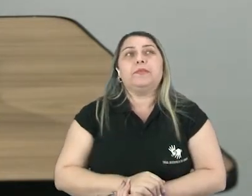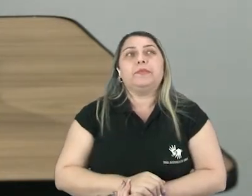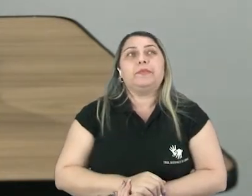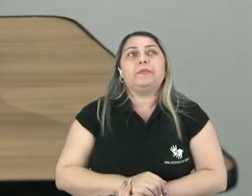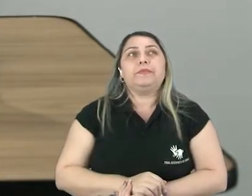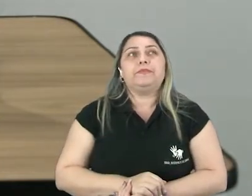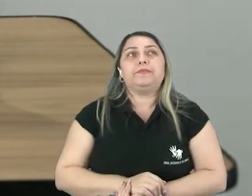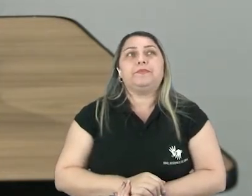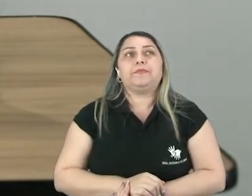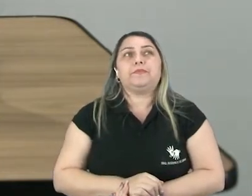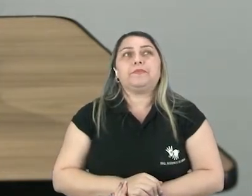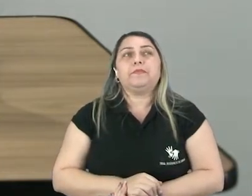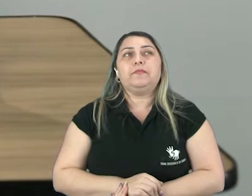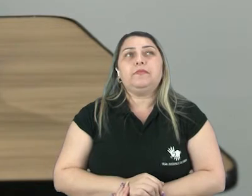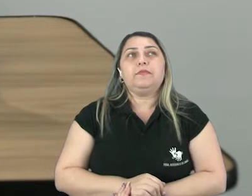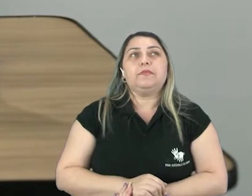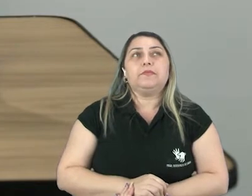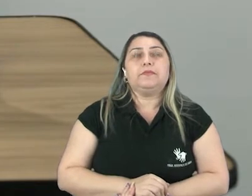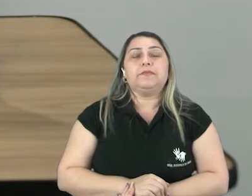não é mesmo?